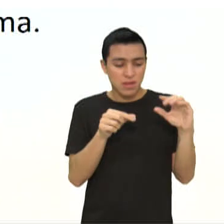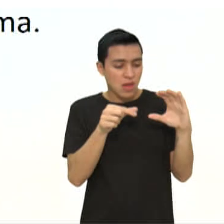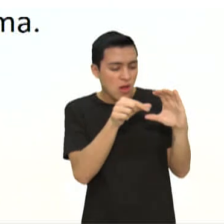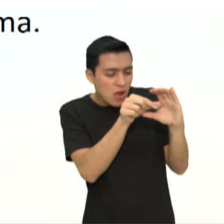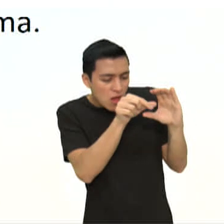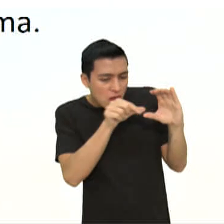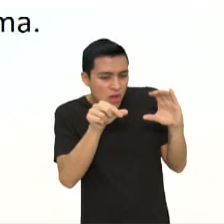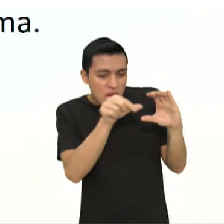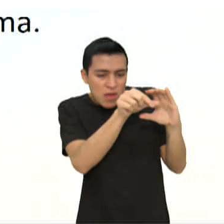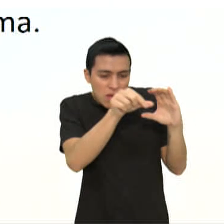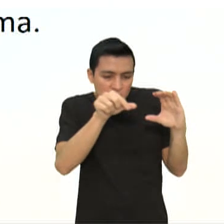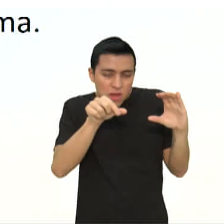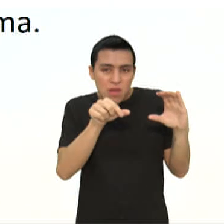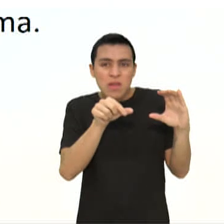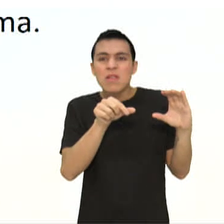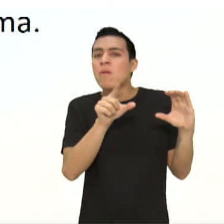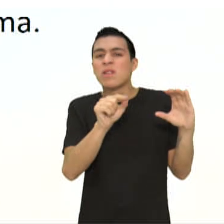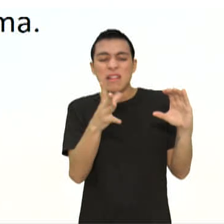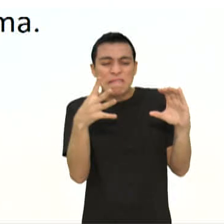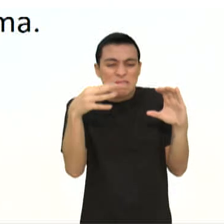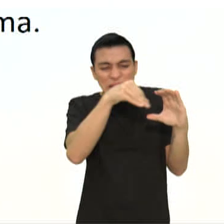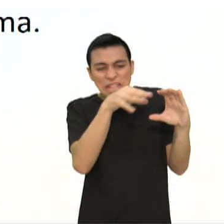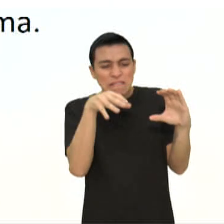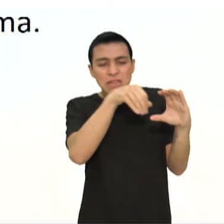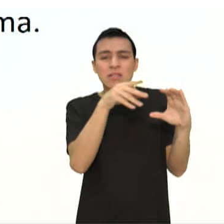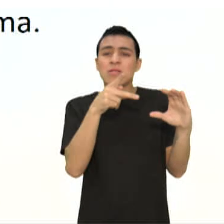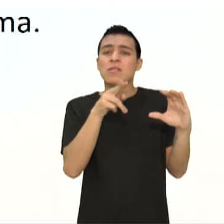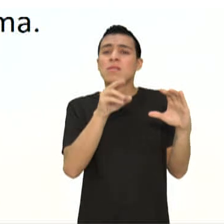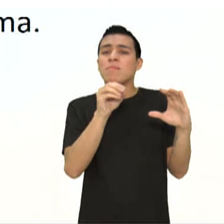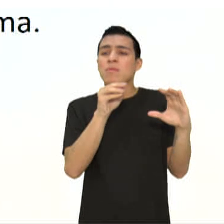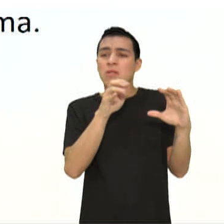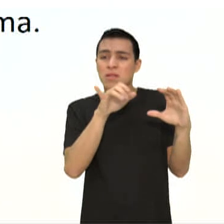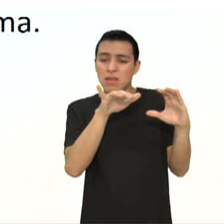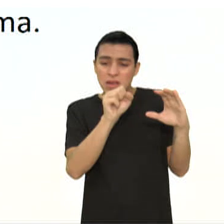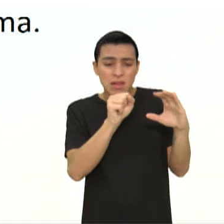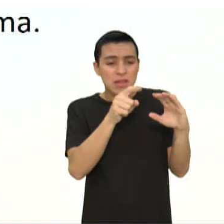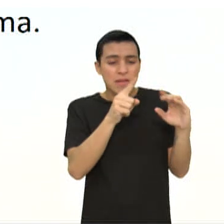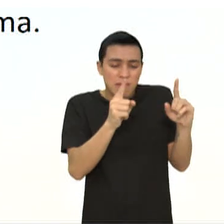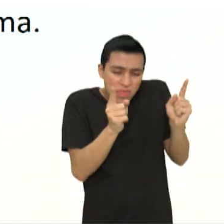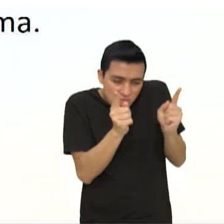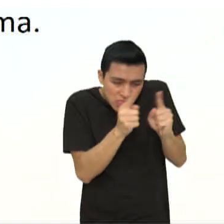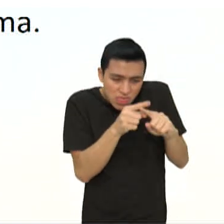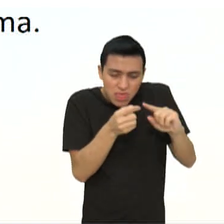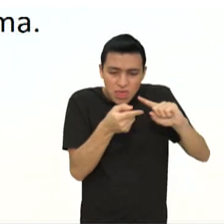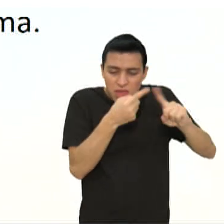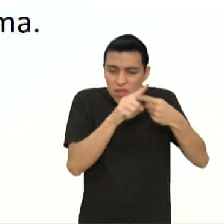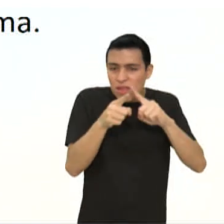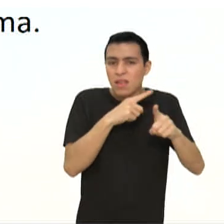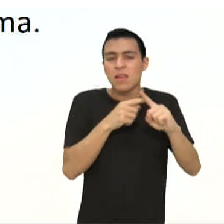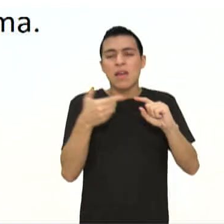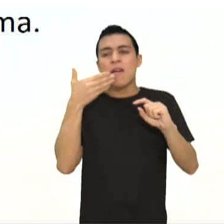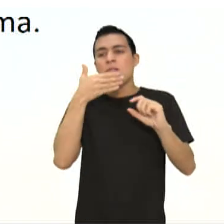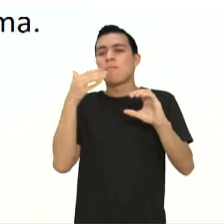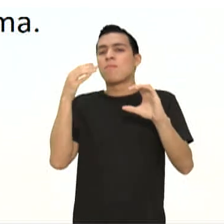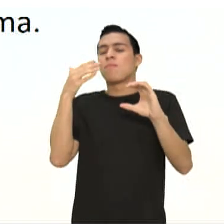que modificam e empacotam proteínas e também sintetizam carboidratos complexos. Lembra da